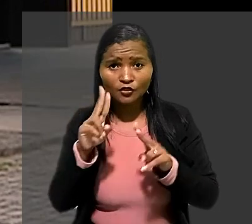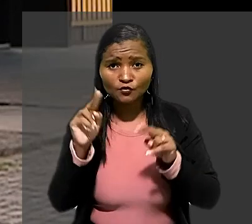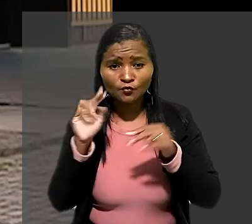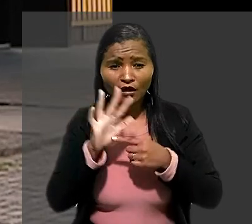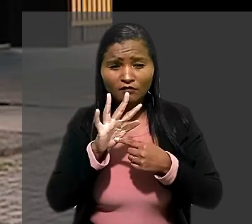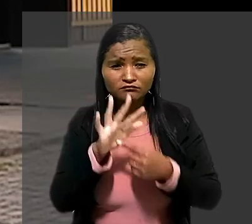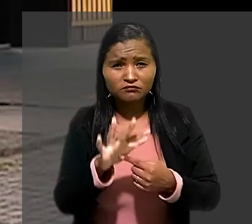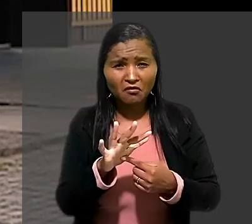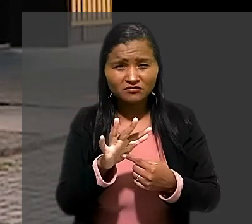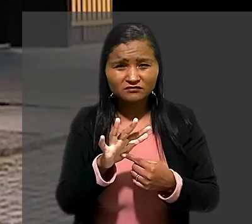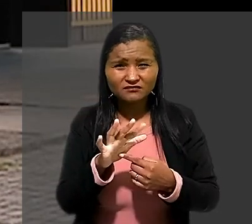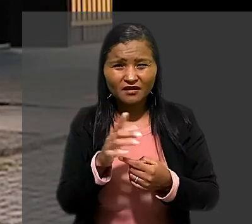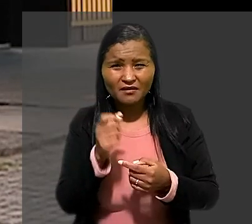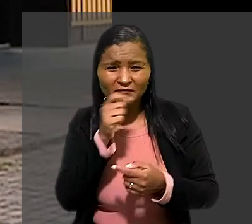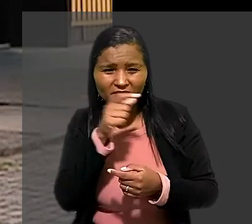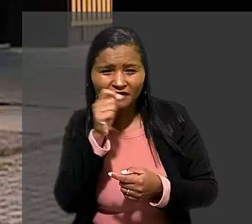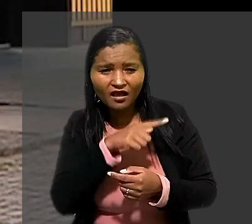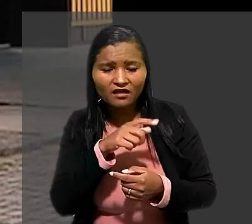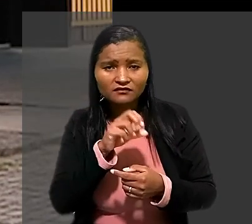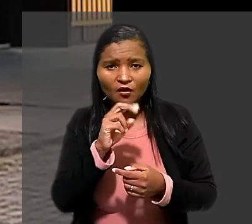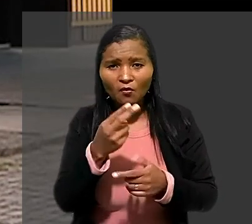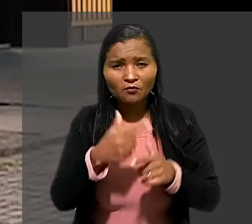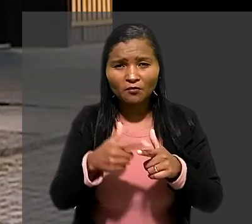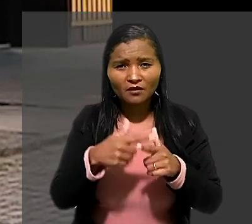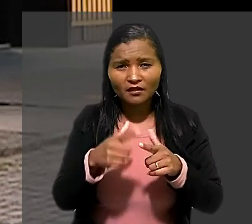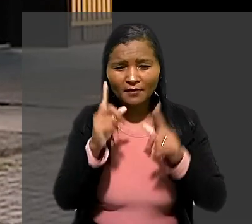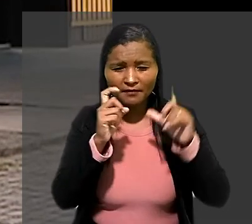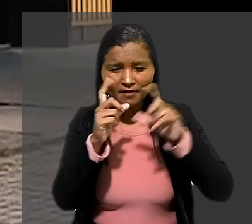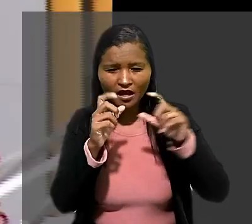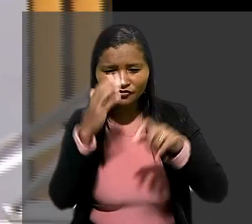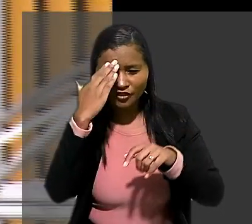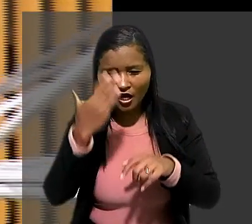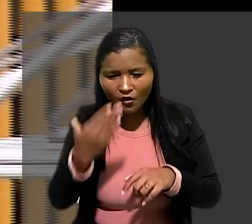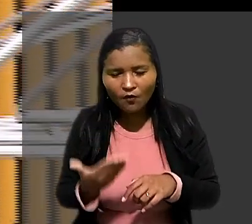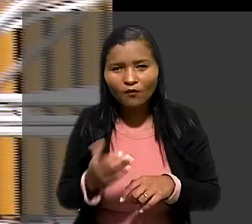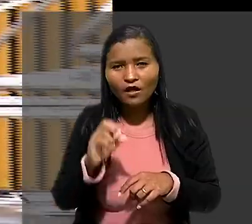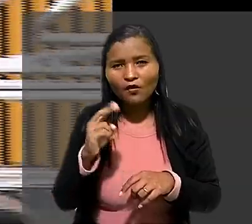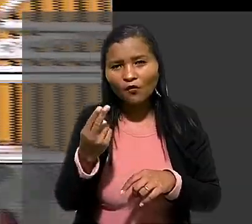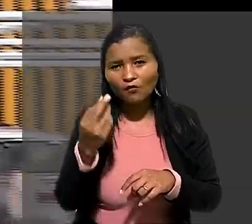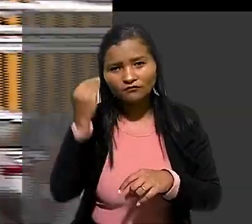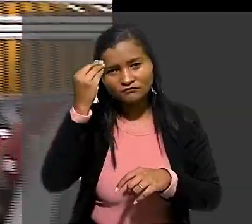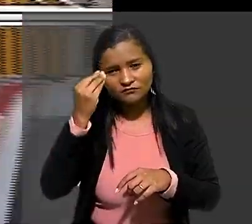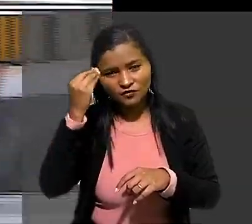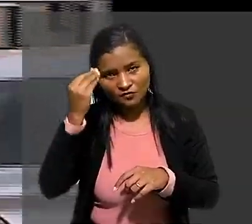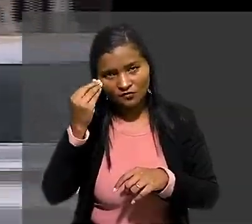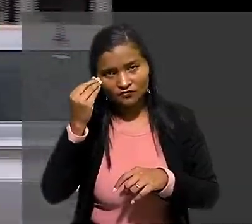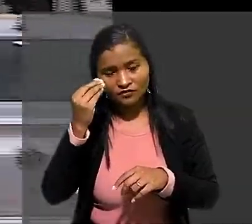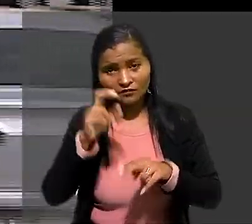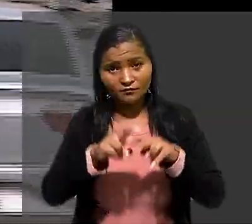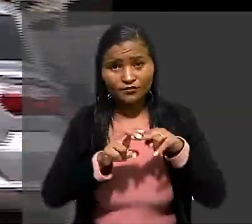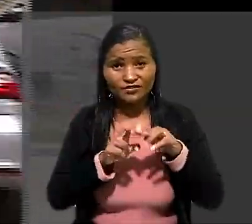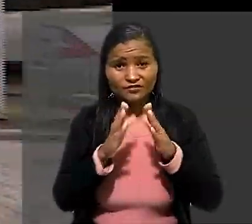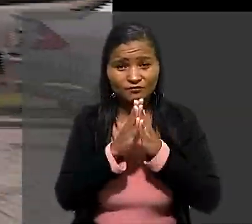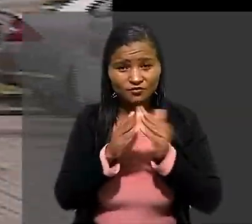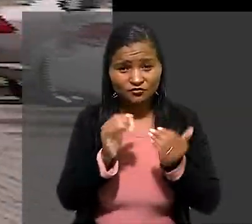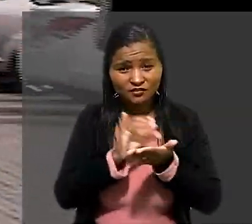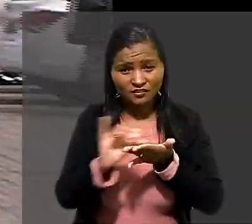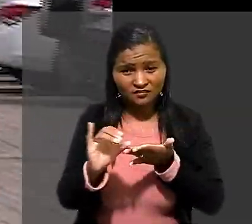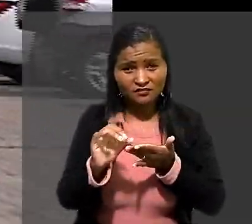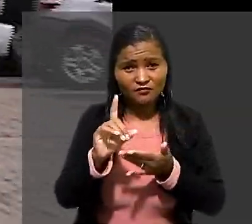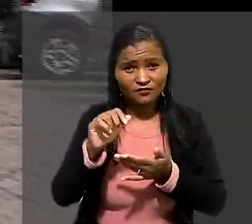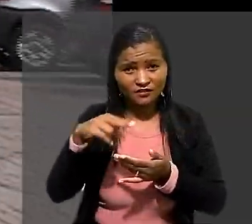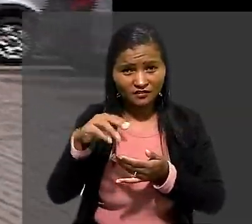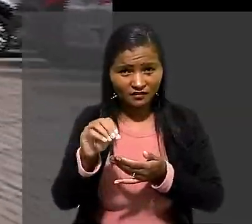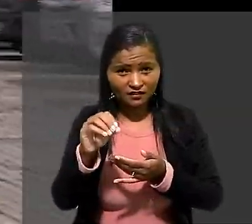foi exposta ao ridículo, nem sofreu danos à imagem, à honra ou ao estado psicológico. Por isso, o pedido